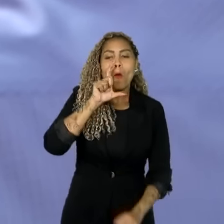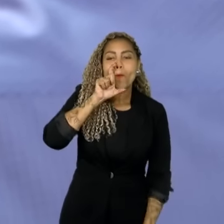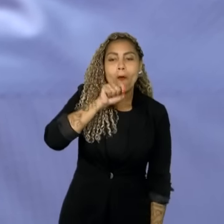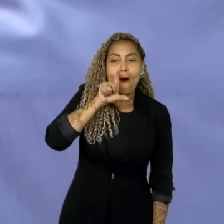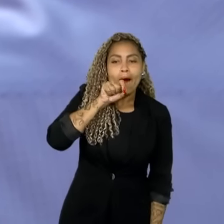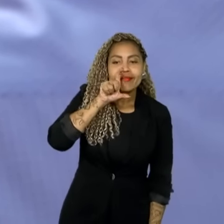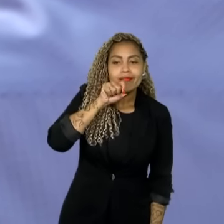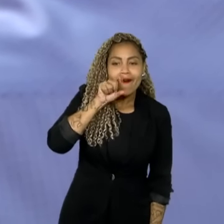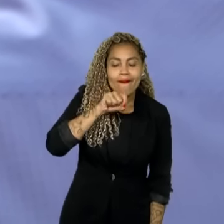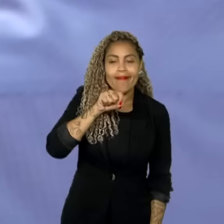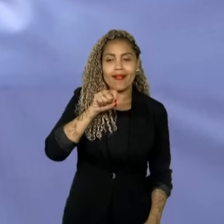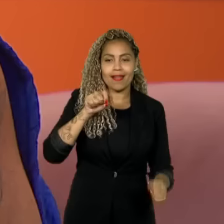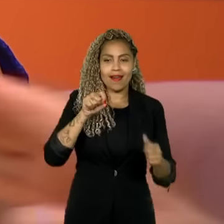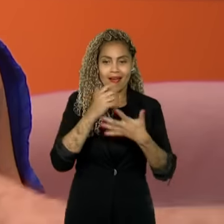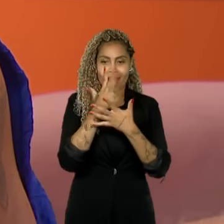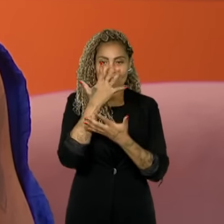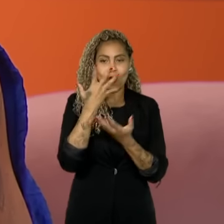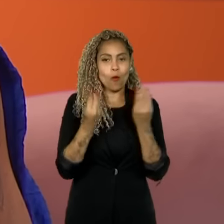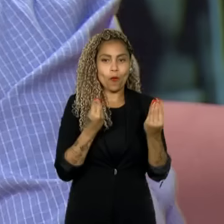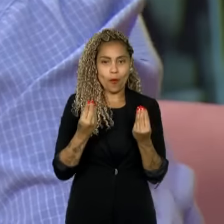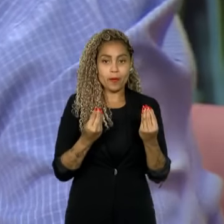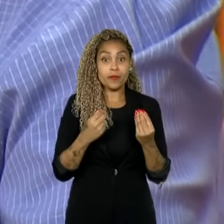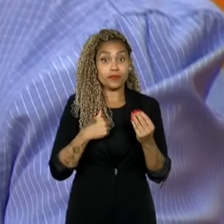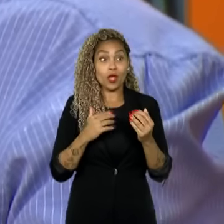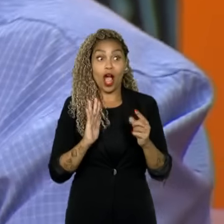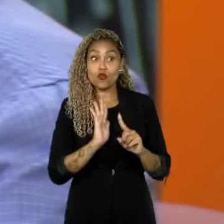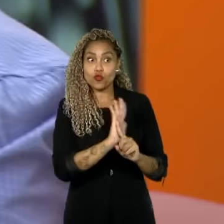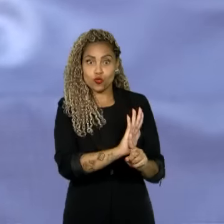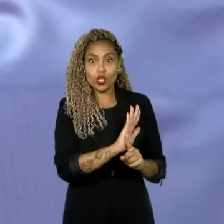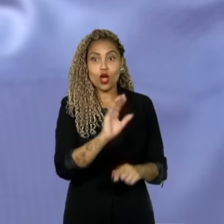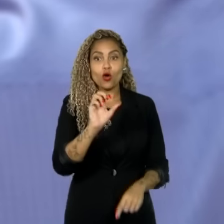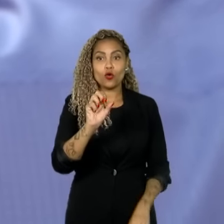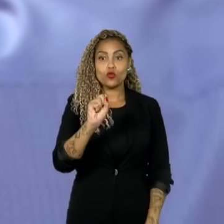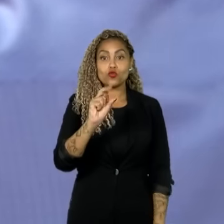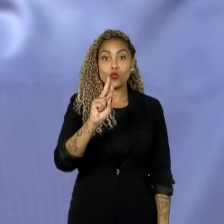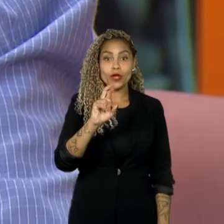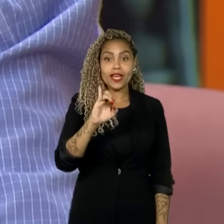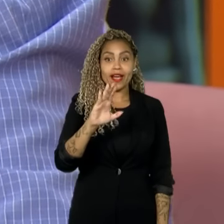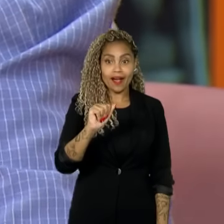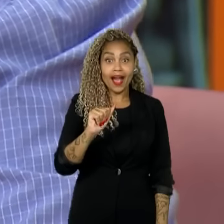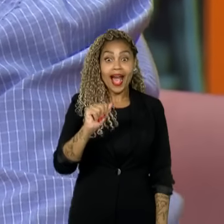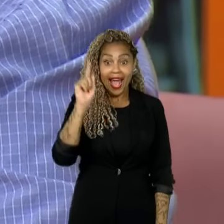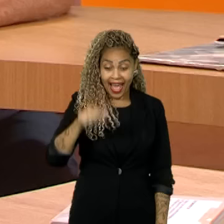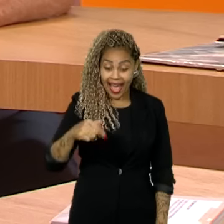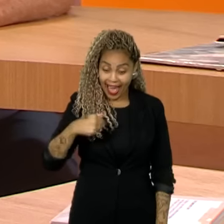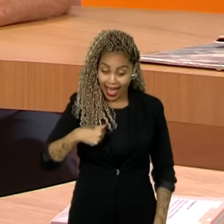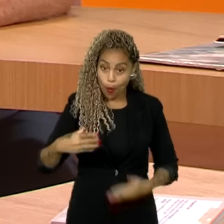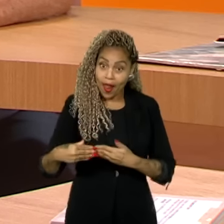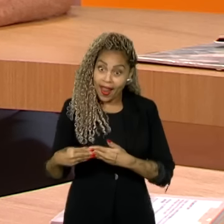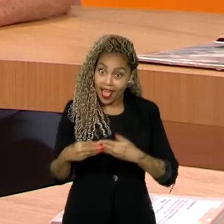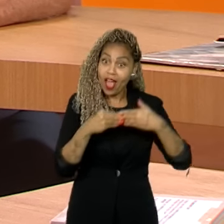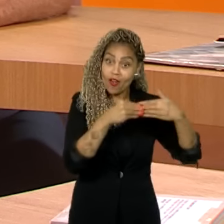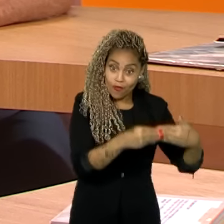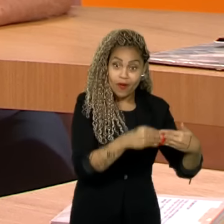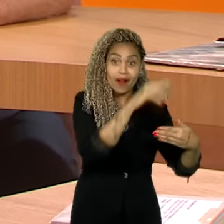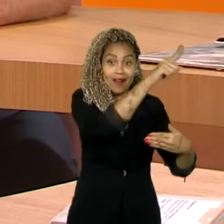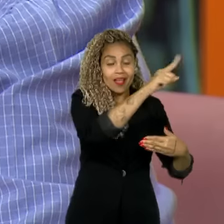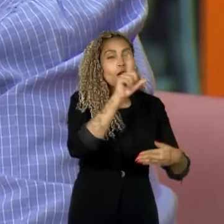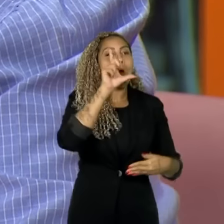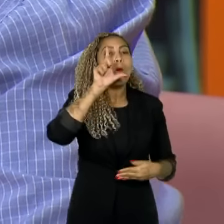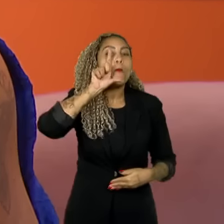ela na Portela, Tia Surica? Deixa eu ajudar a Tia Surica. Não, eu que levava ela para Portela. Levava ela para casa do Candeia.